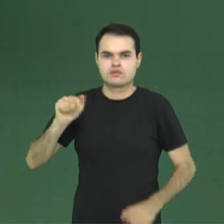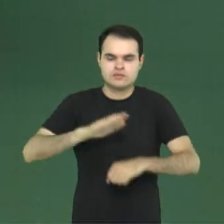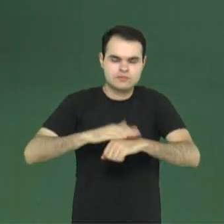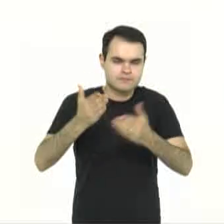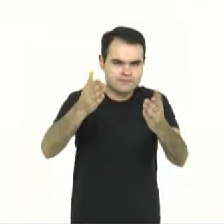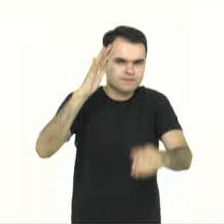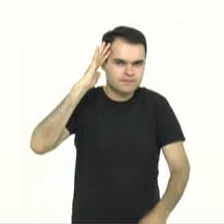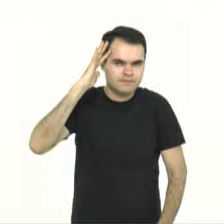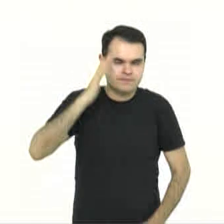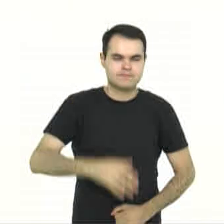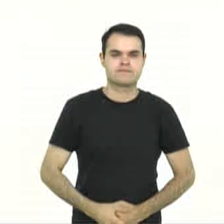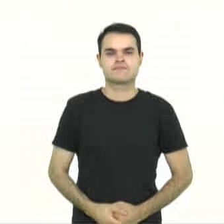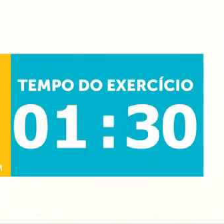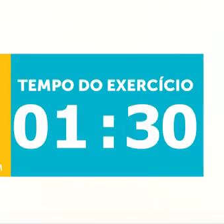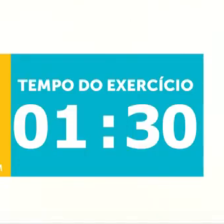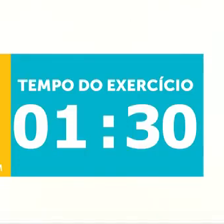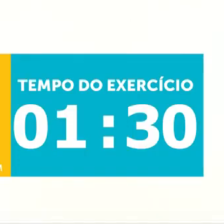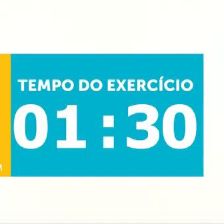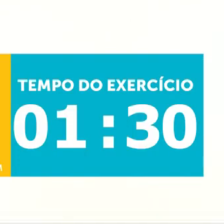raciocinarem aí.